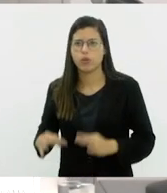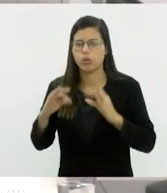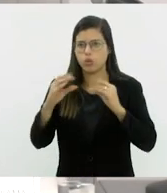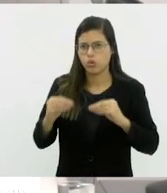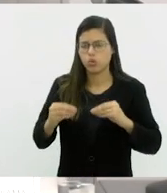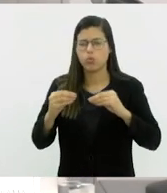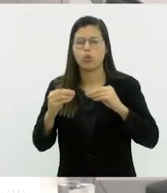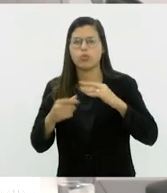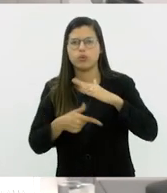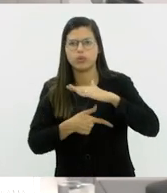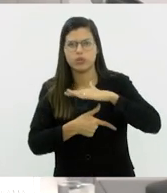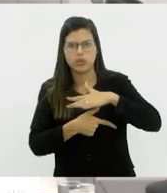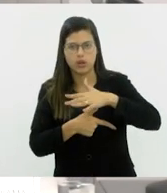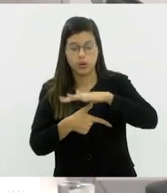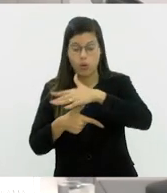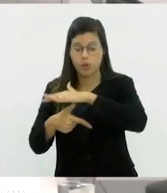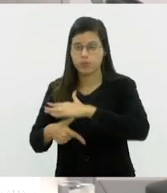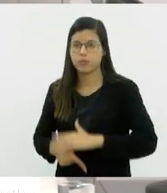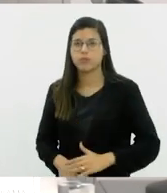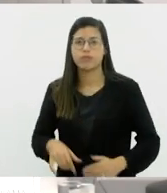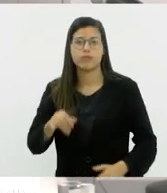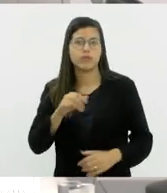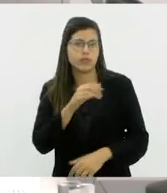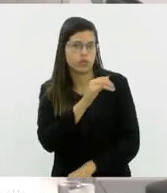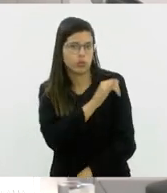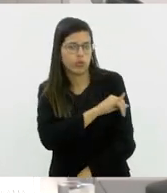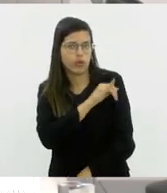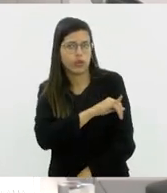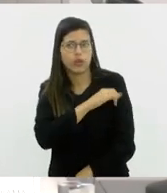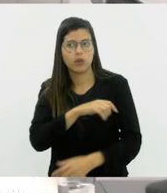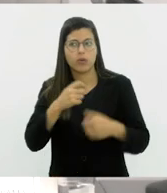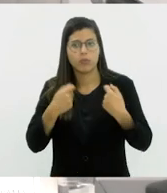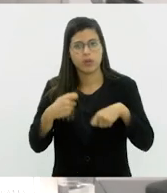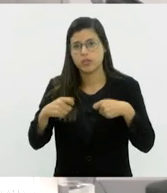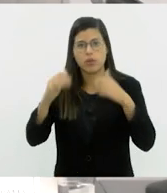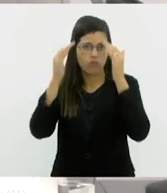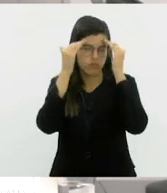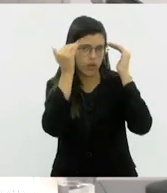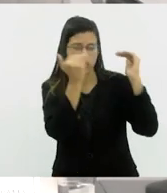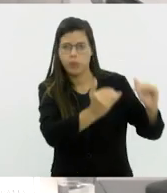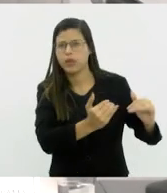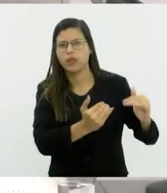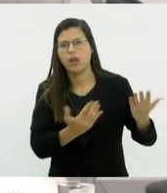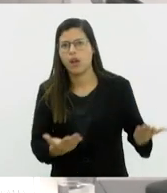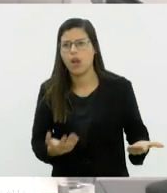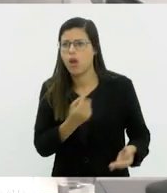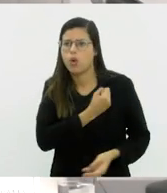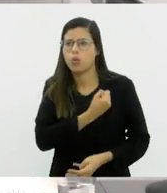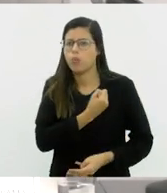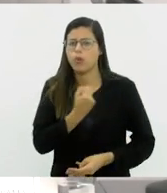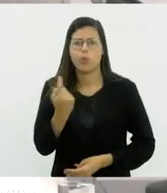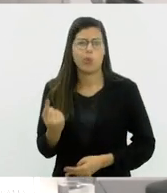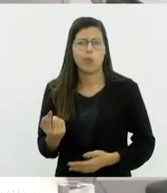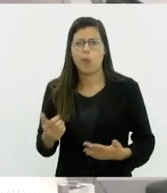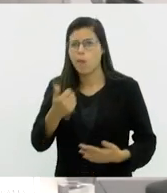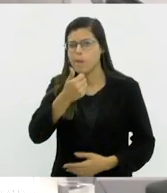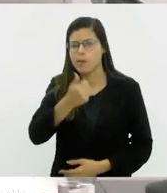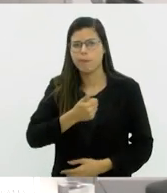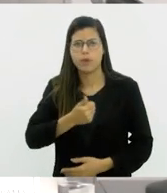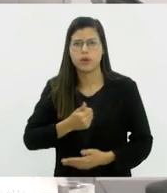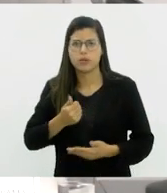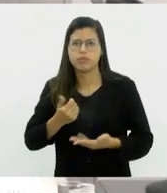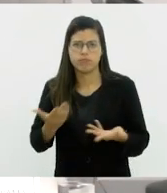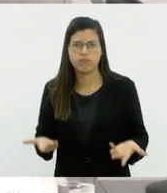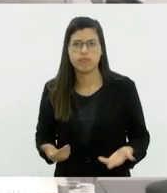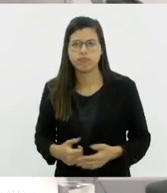com identificação, transponder e cumprir as rotas definidas. Esse é o ponto número um, sem o que será inócuo qualquer acordo que a gente faça